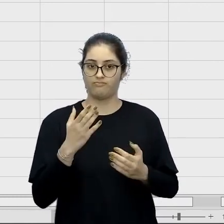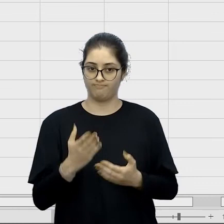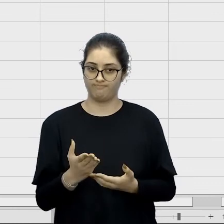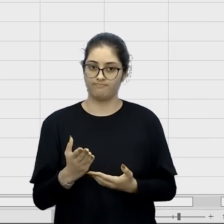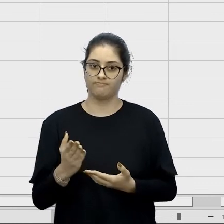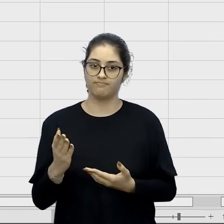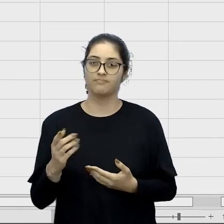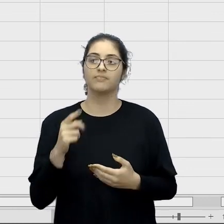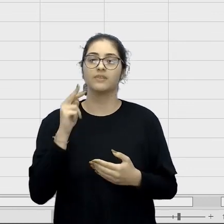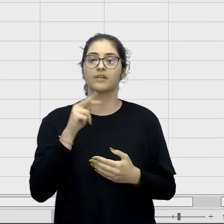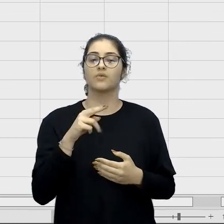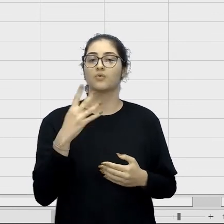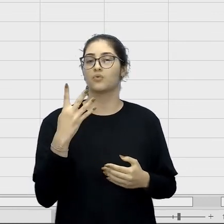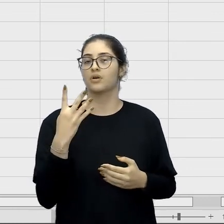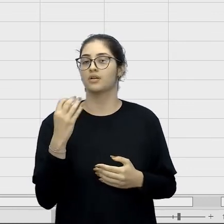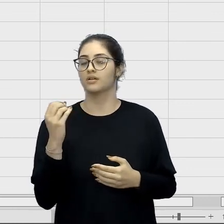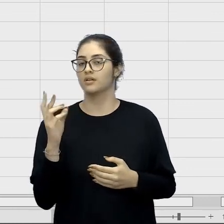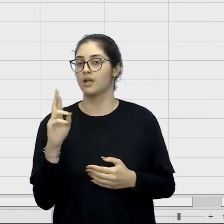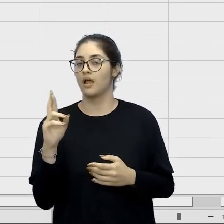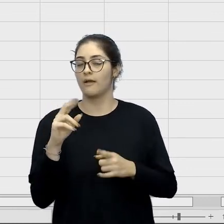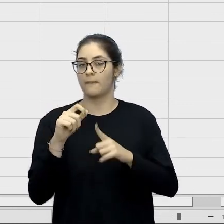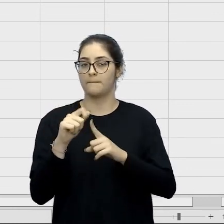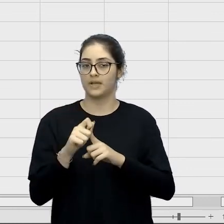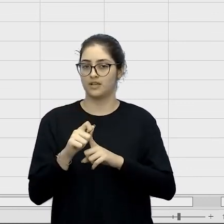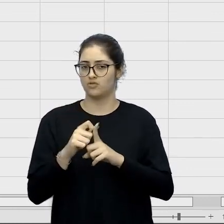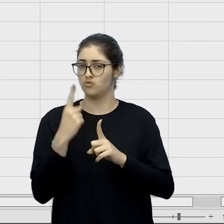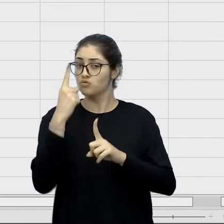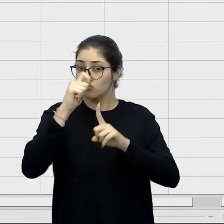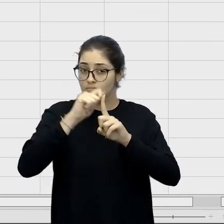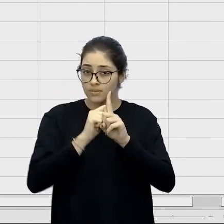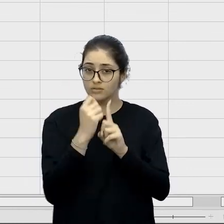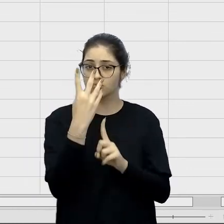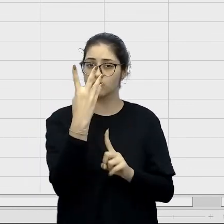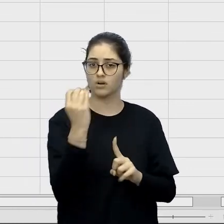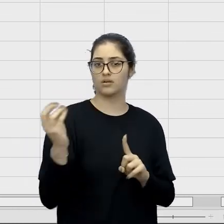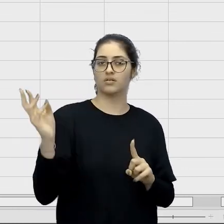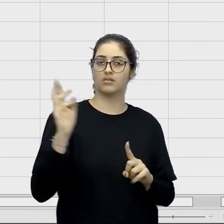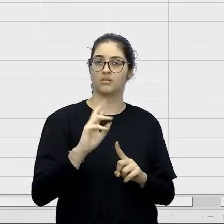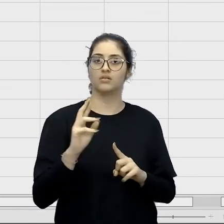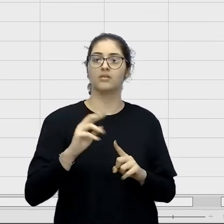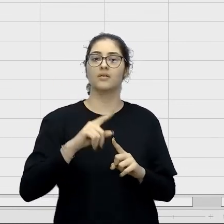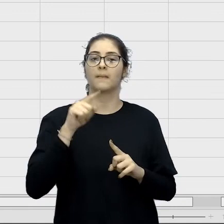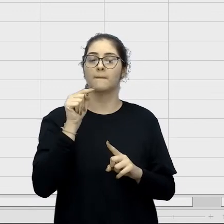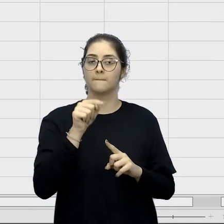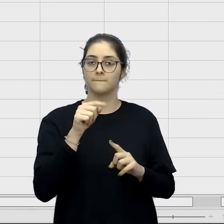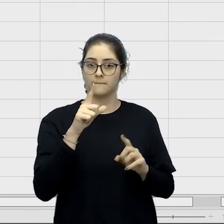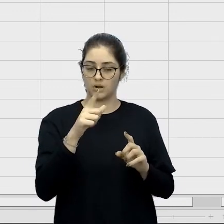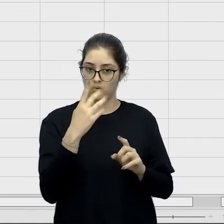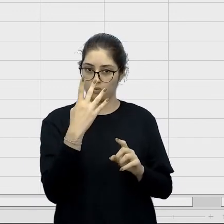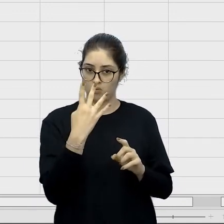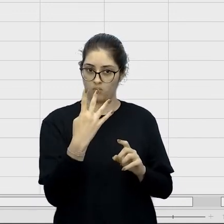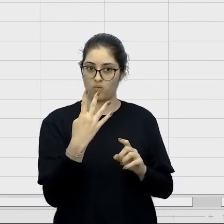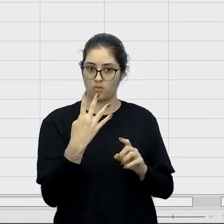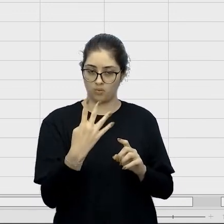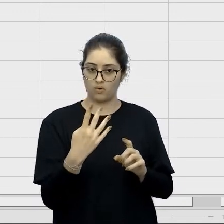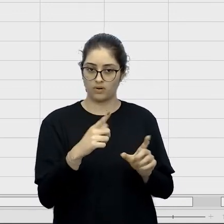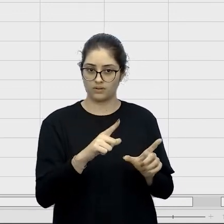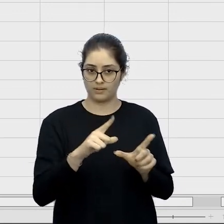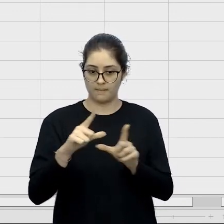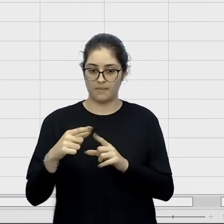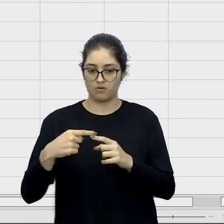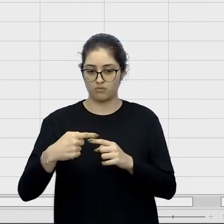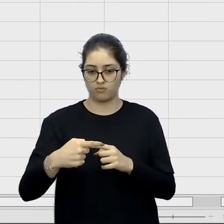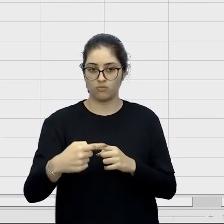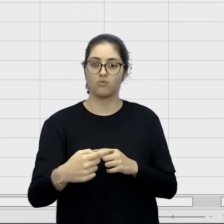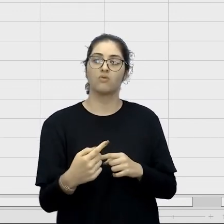mensal, R$40 por mês, certo? Certo. Se tem 4 receita mensal.